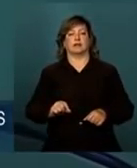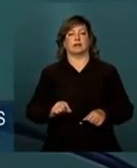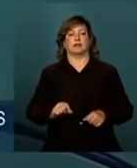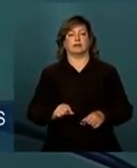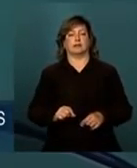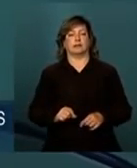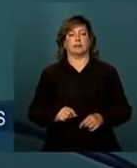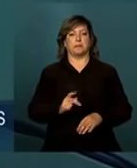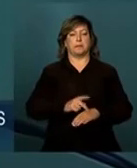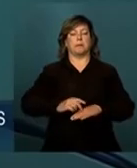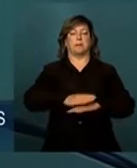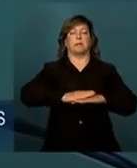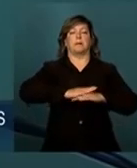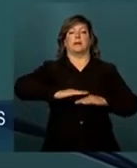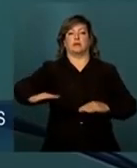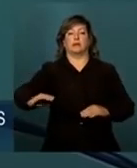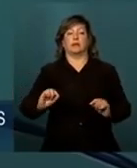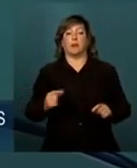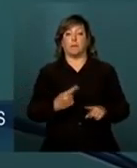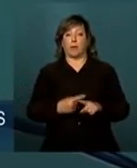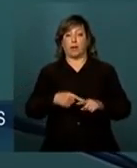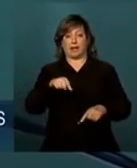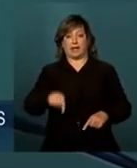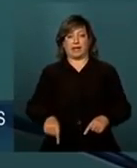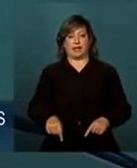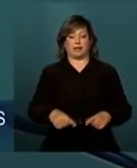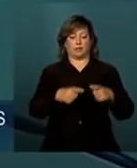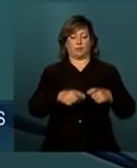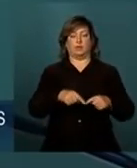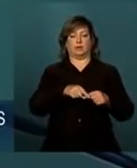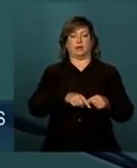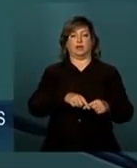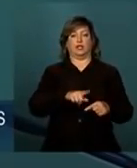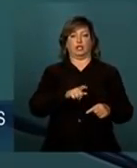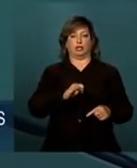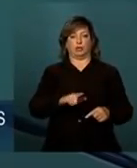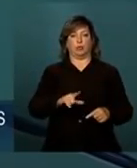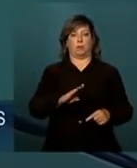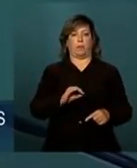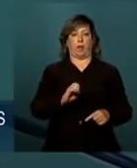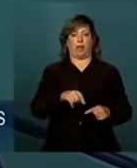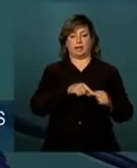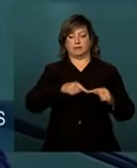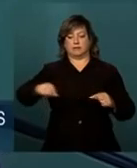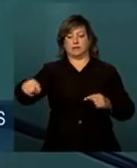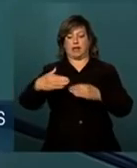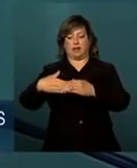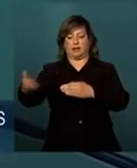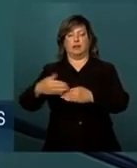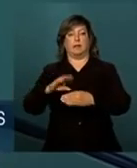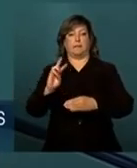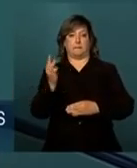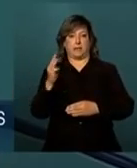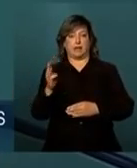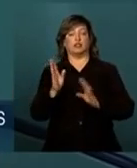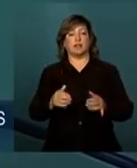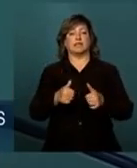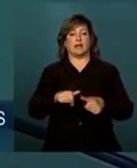vai estar pavimentada? Porque o trecho entre Gilboés e a divisa com o Maranhão que já estava no